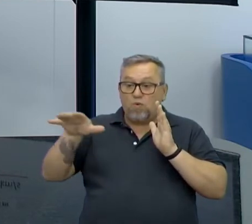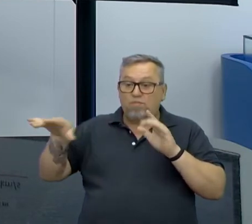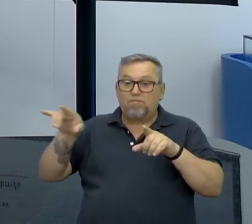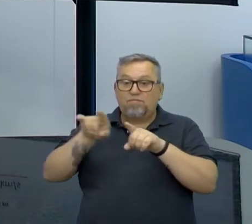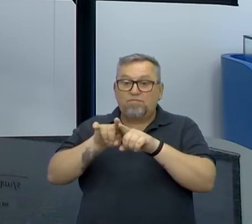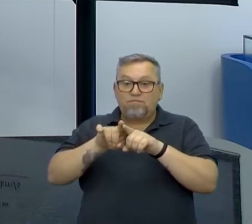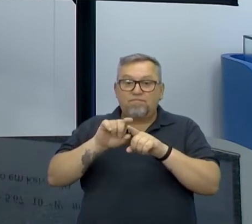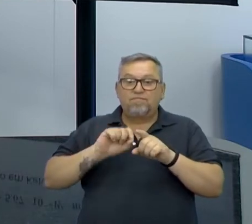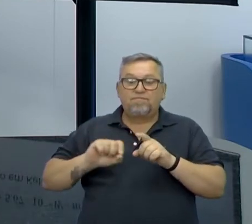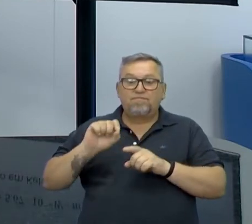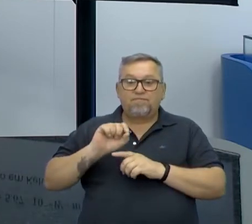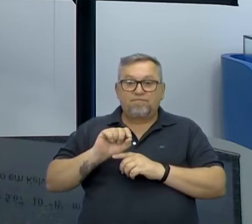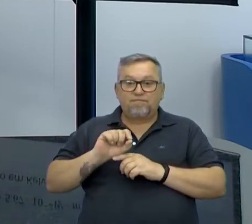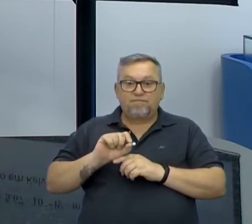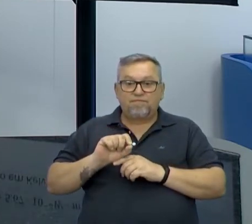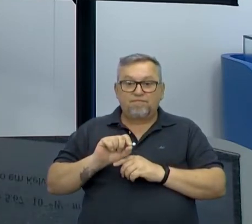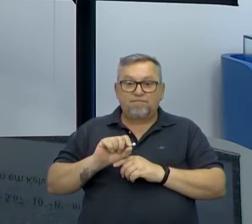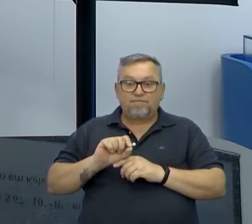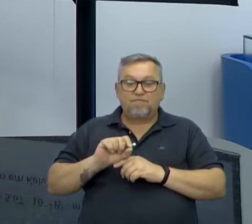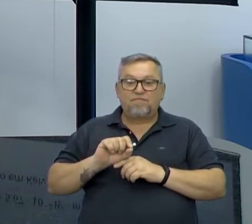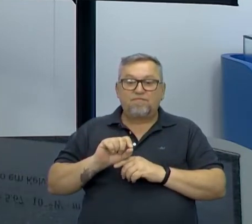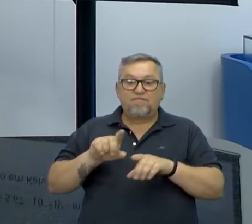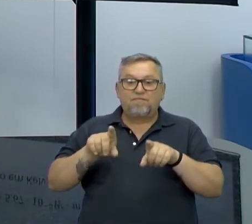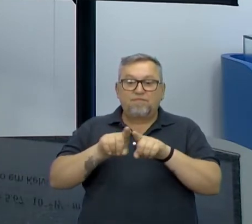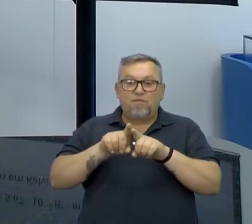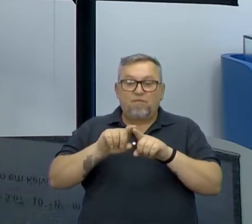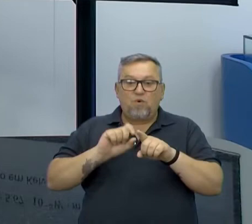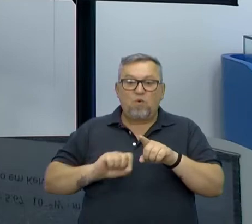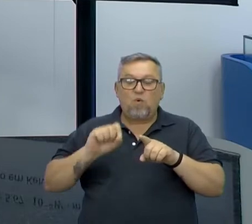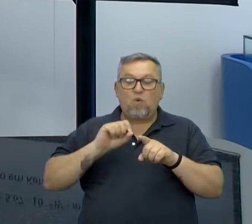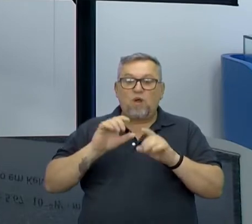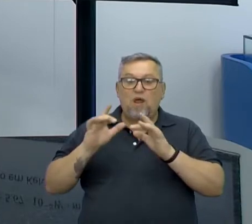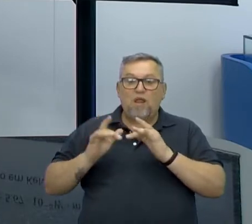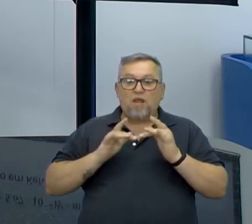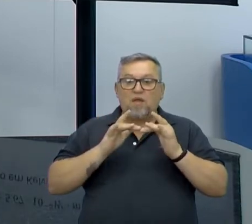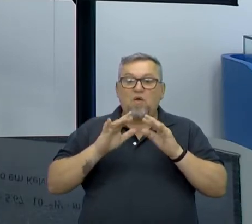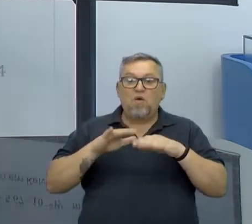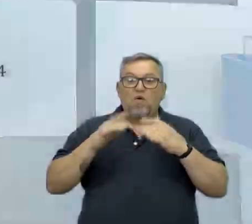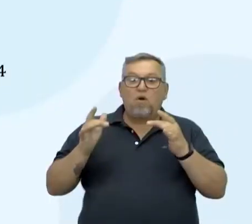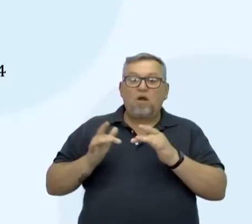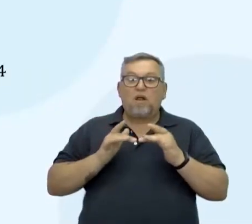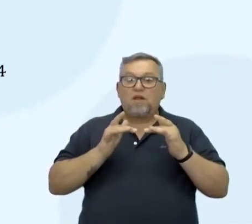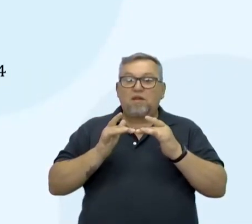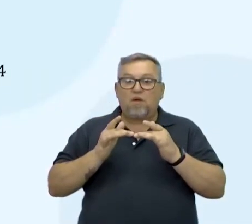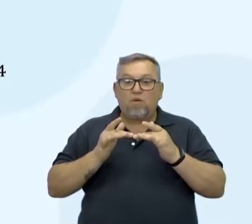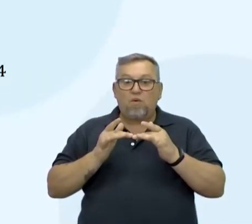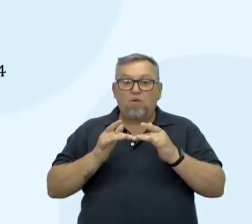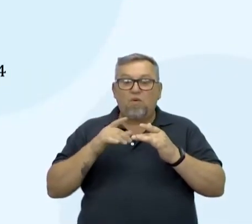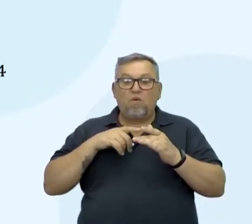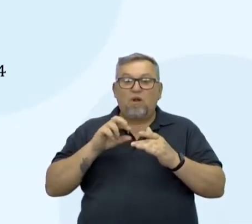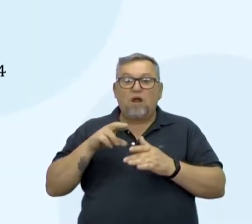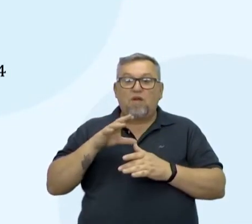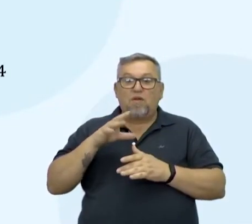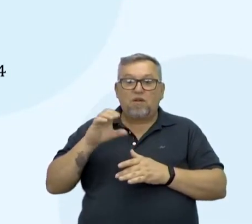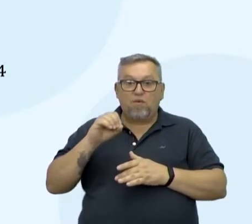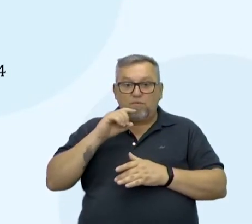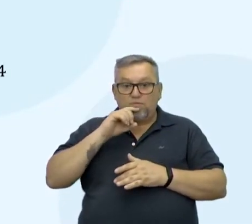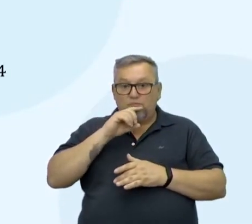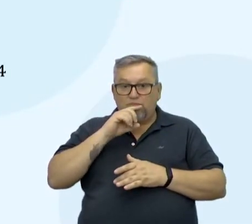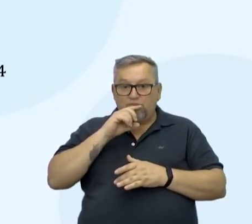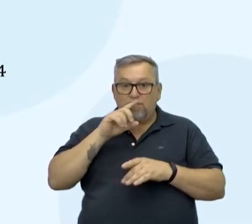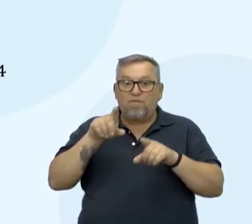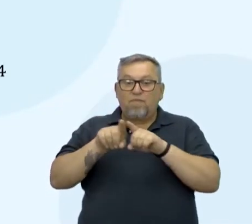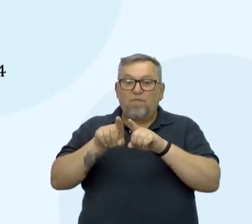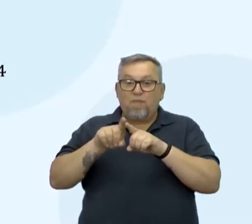energia dessa onda. E aí, a relação. Qual que é a relação, Gibalina, entre a radiação e